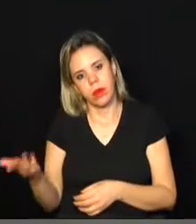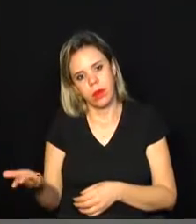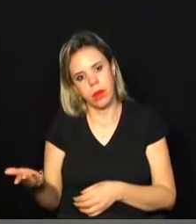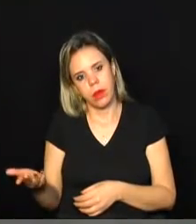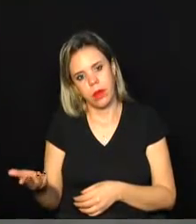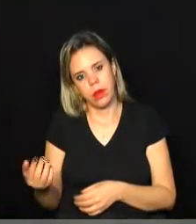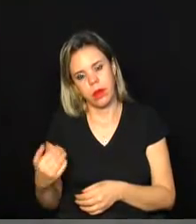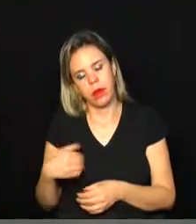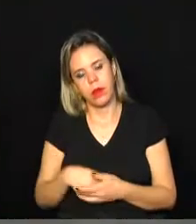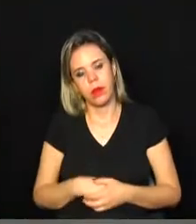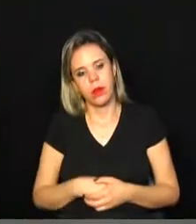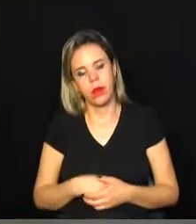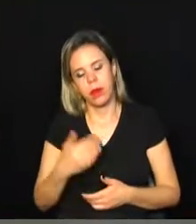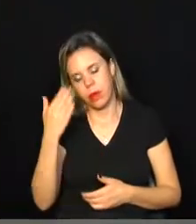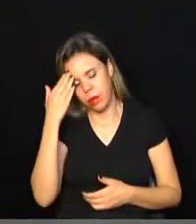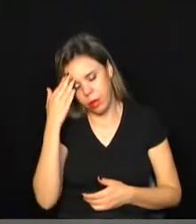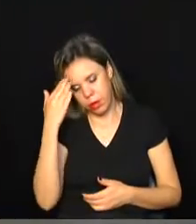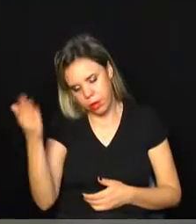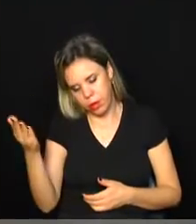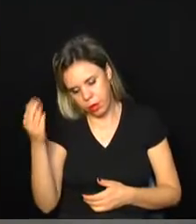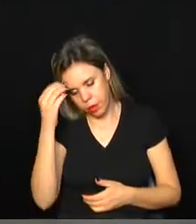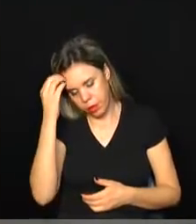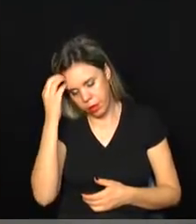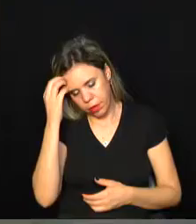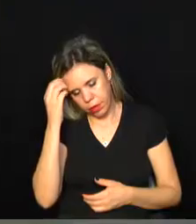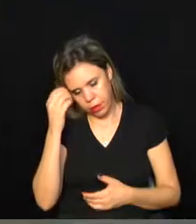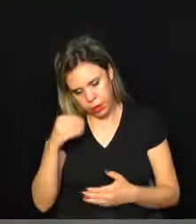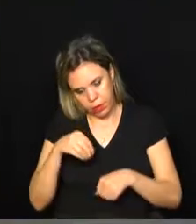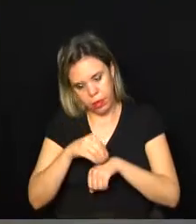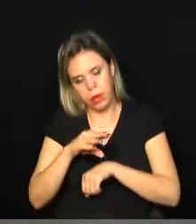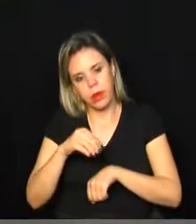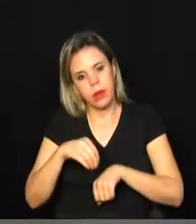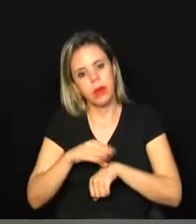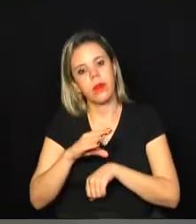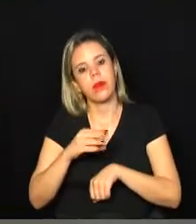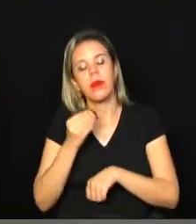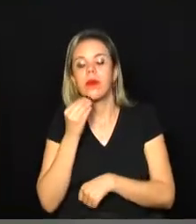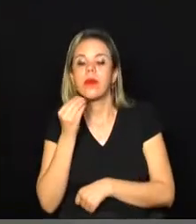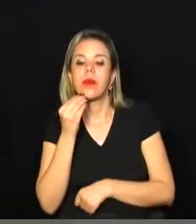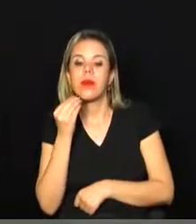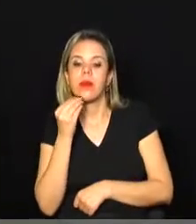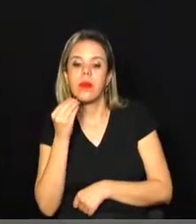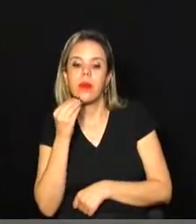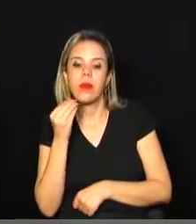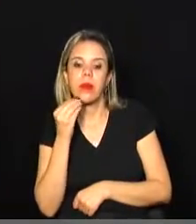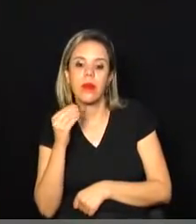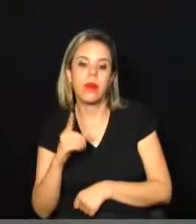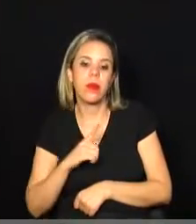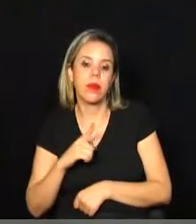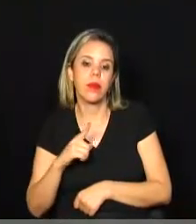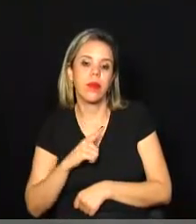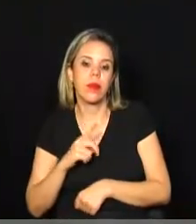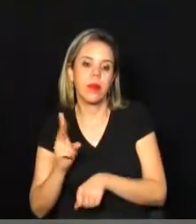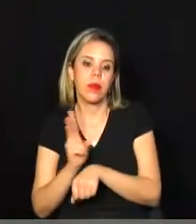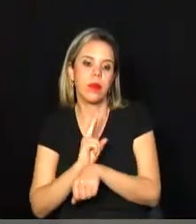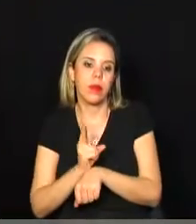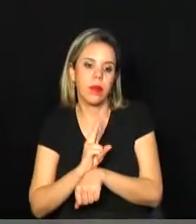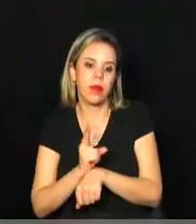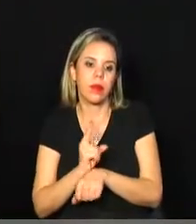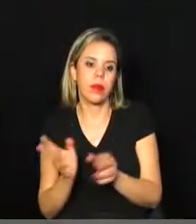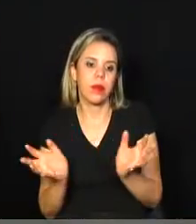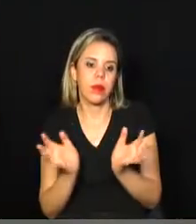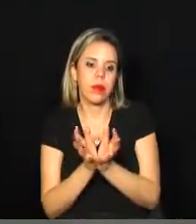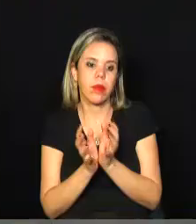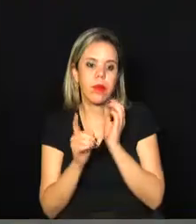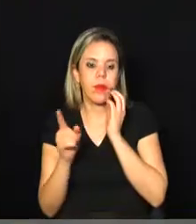nesta última eleição Muito obrigado você nos traz aí uma oportunidade de ter uma segurança nessa comissão